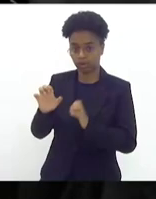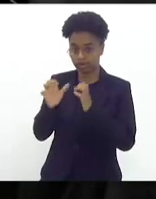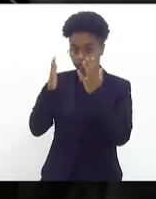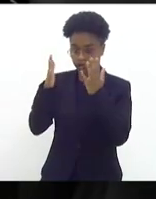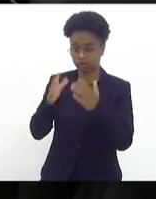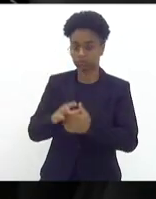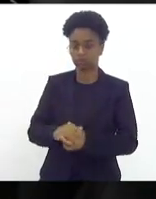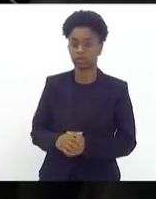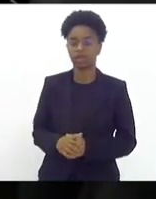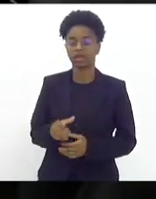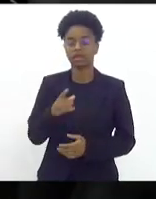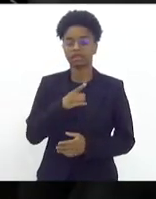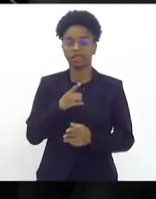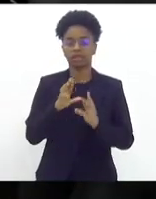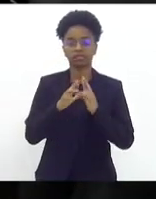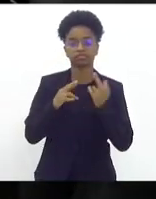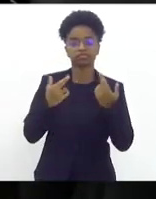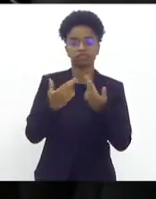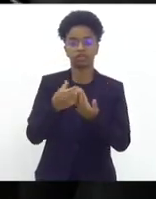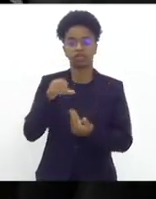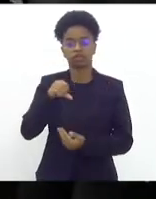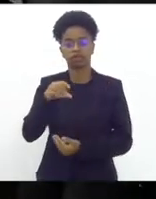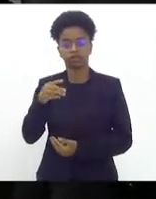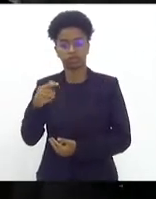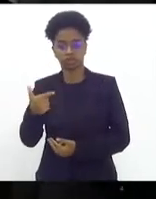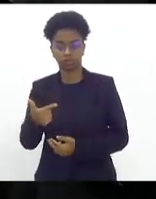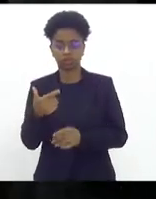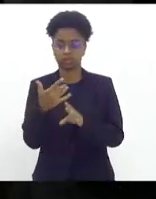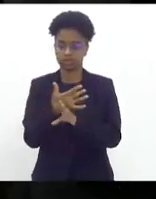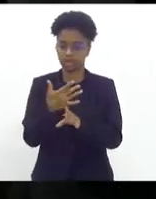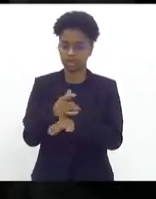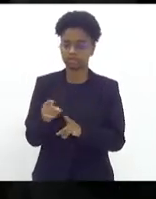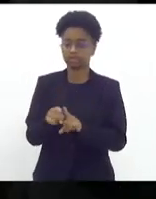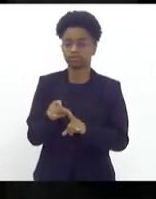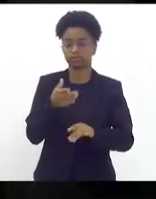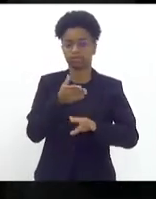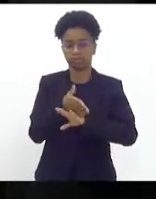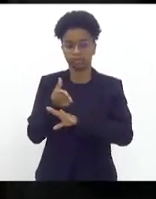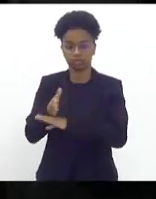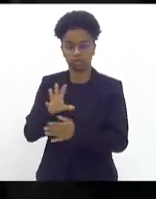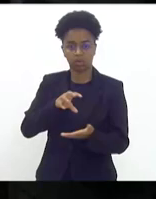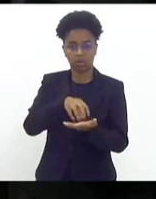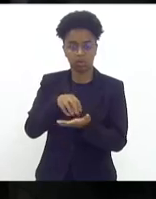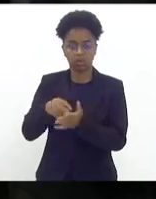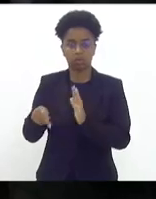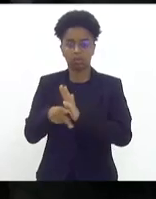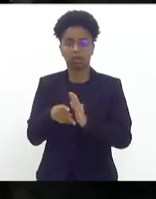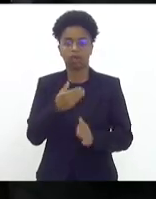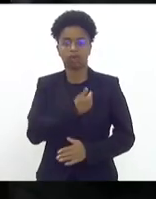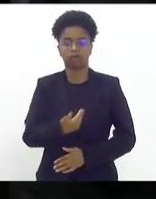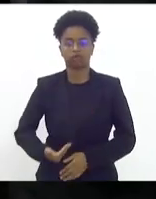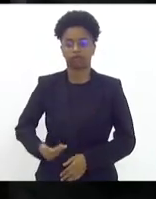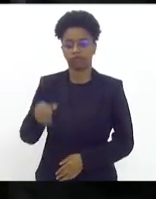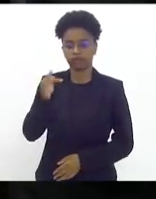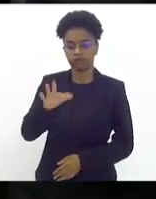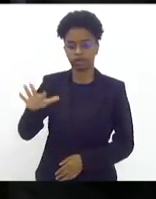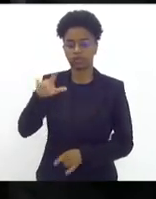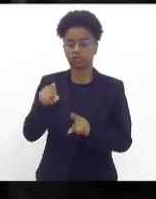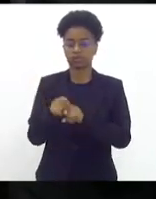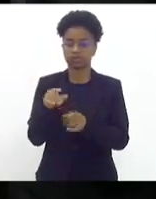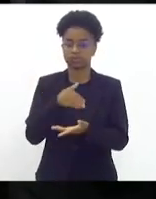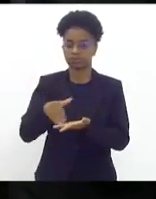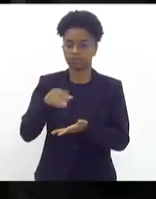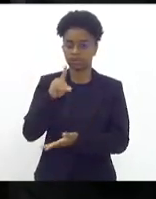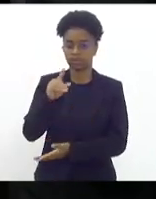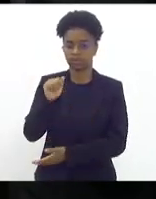Manuais, onde reúne os 92 municípios, participou também, né, órgãos do governo federal, a nossa secretária Daniele,